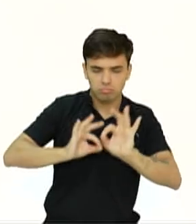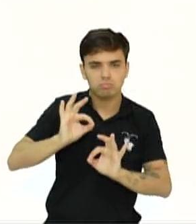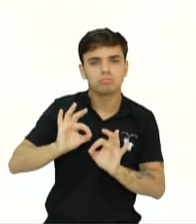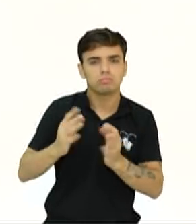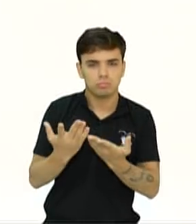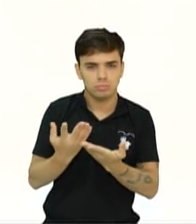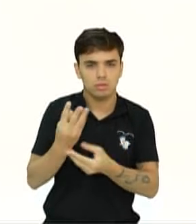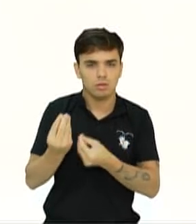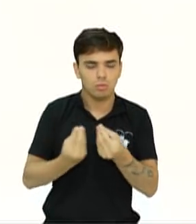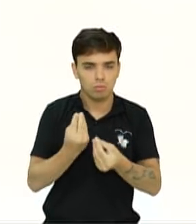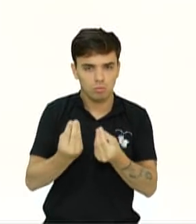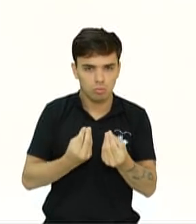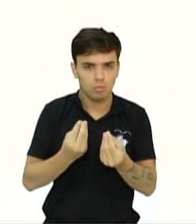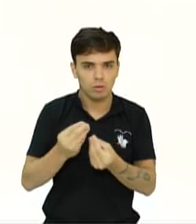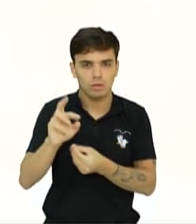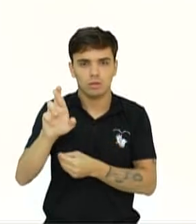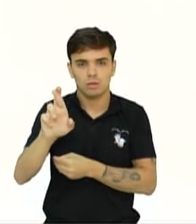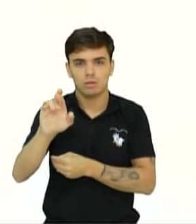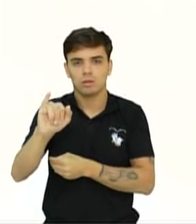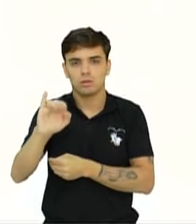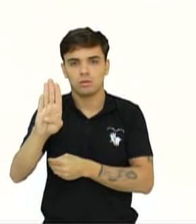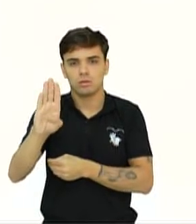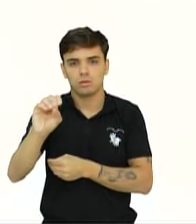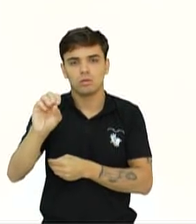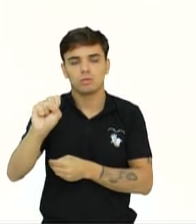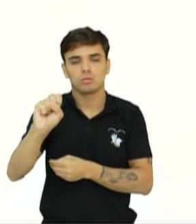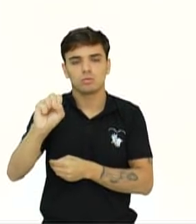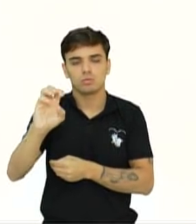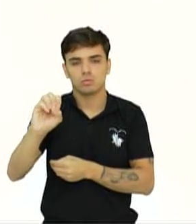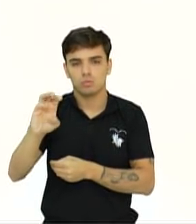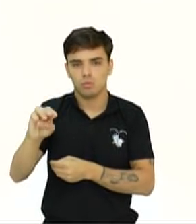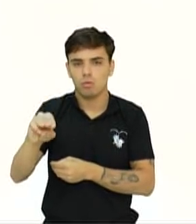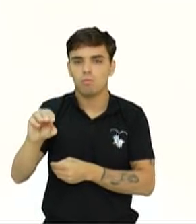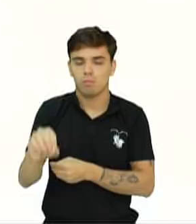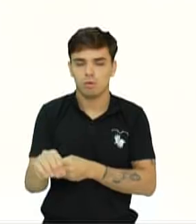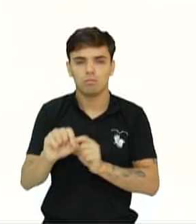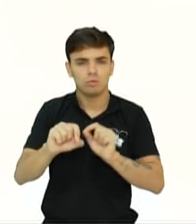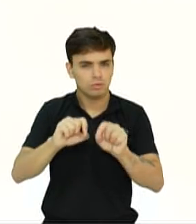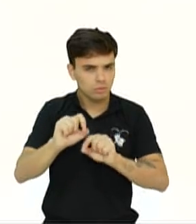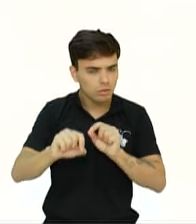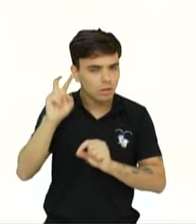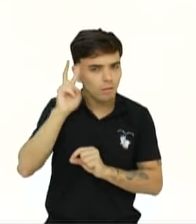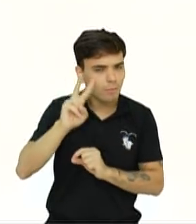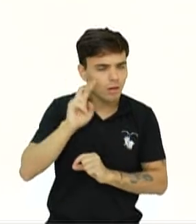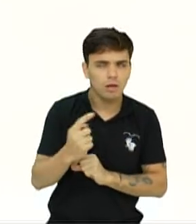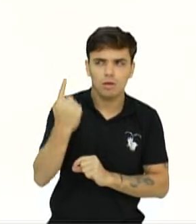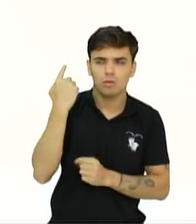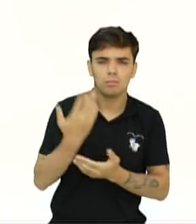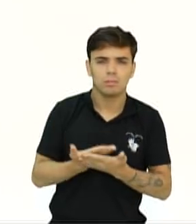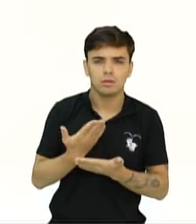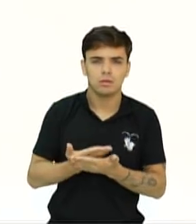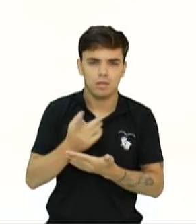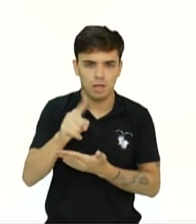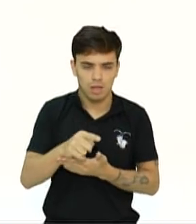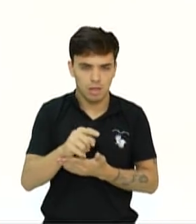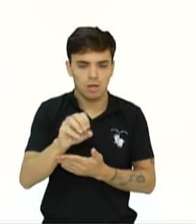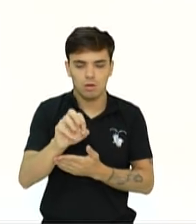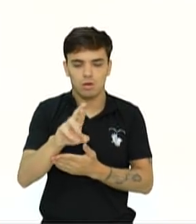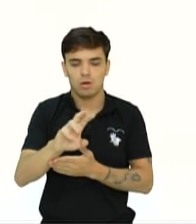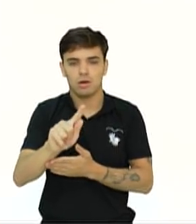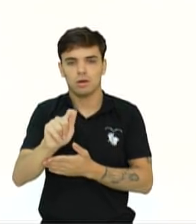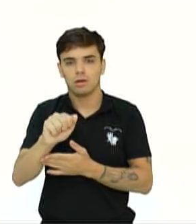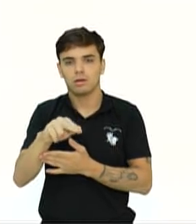importante, denominada ribossomo. O ribossomo, se vocês lembrarem de aulas anteriores, é uma organela que